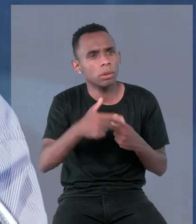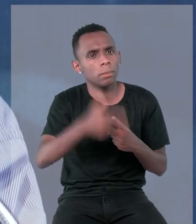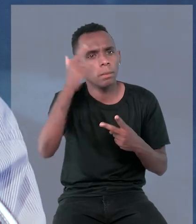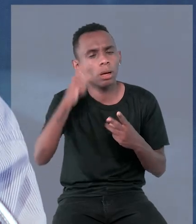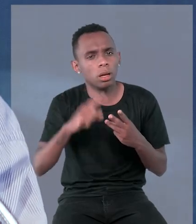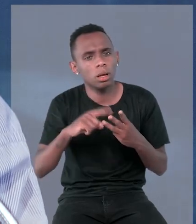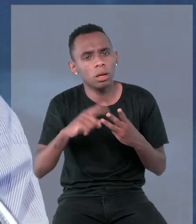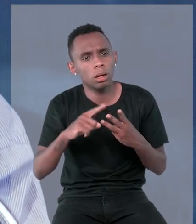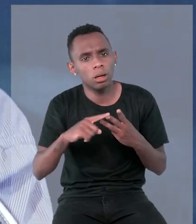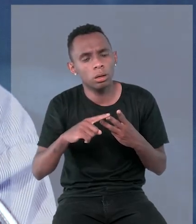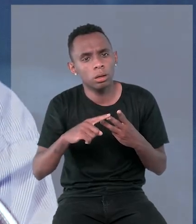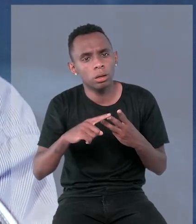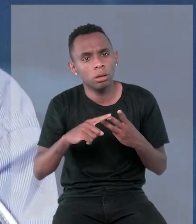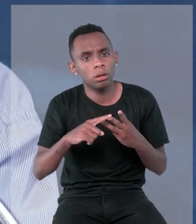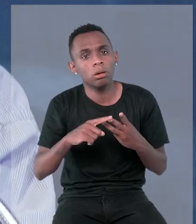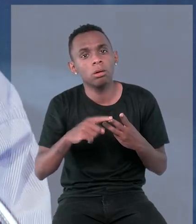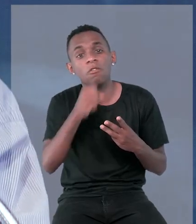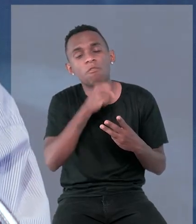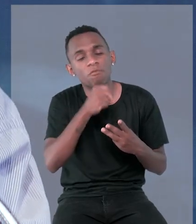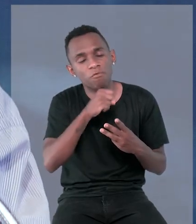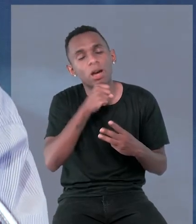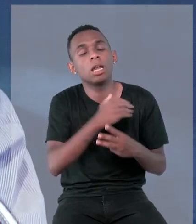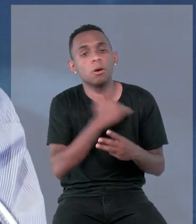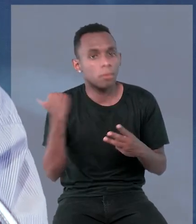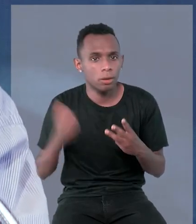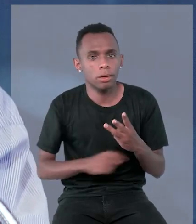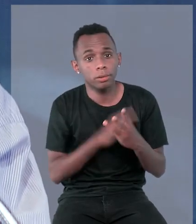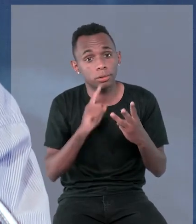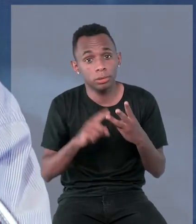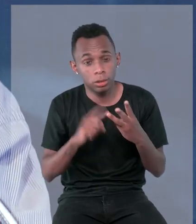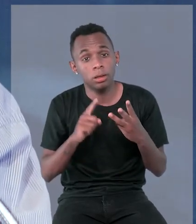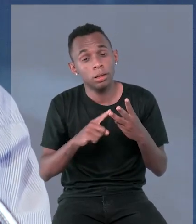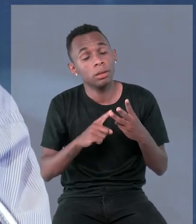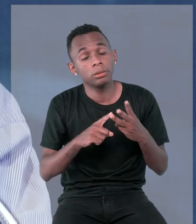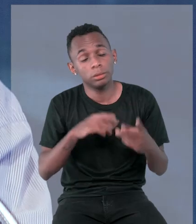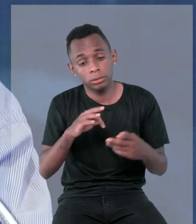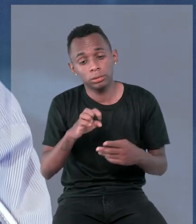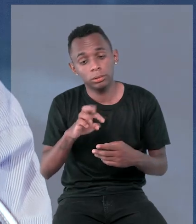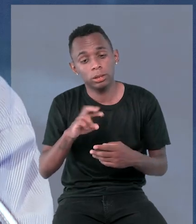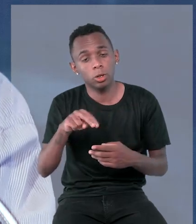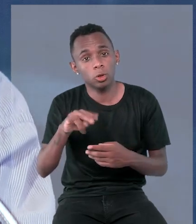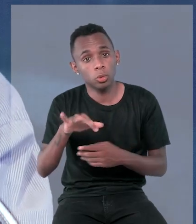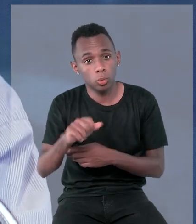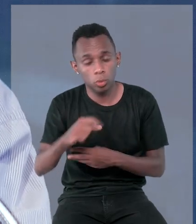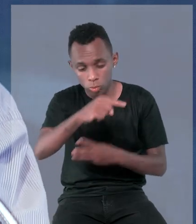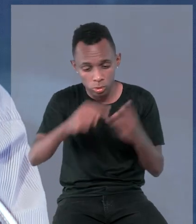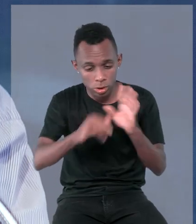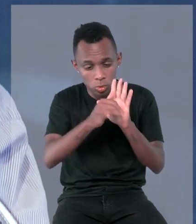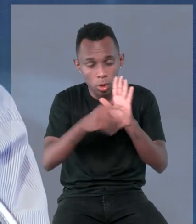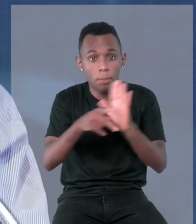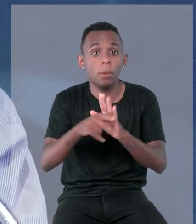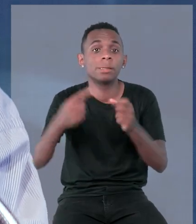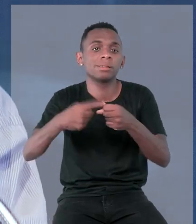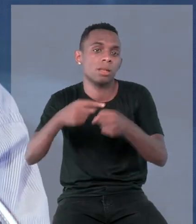Perdida, o velho tem que morrer, né? E esse Ternura. E os 3 contos se passam